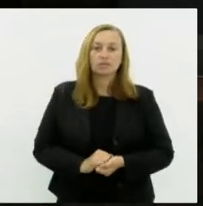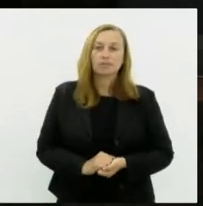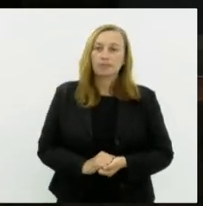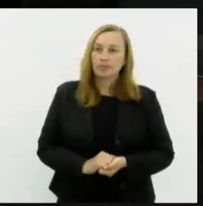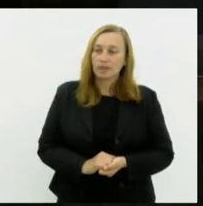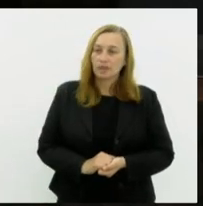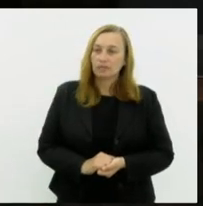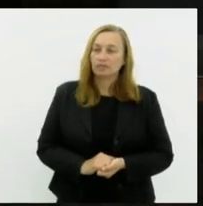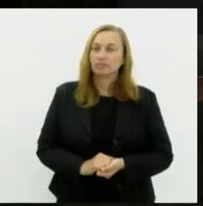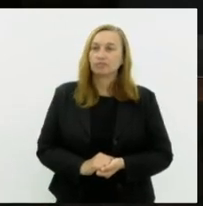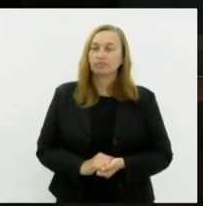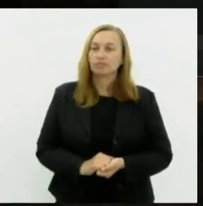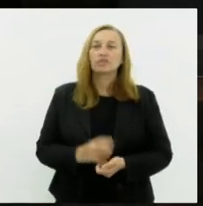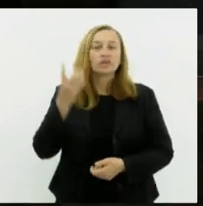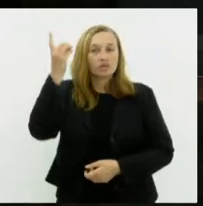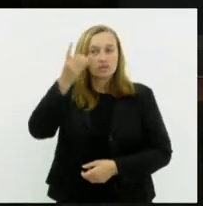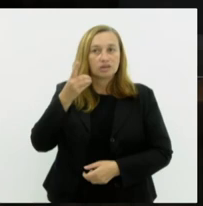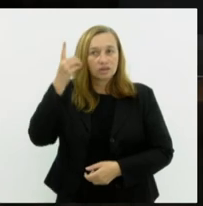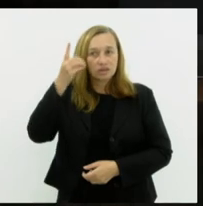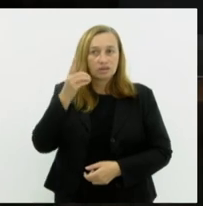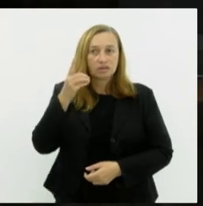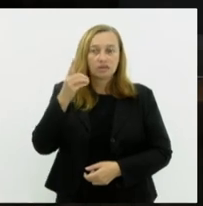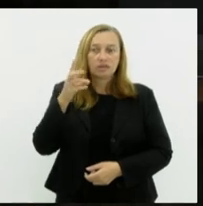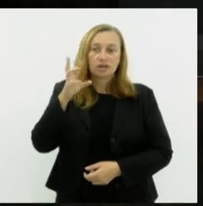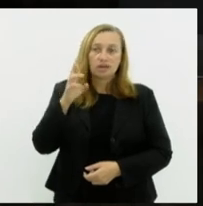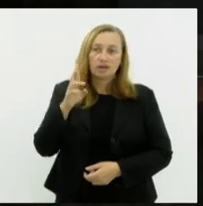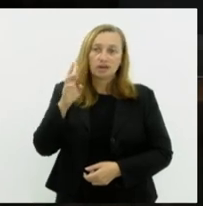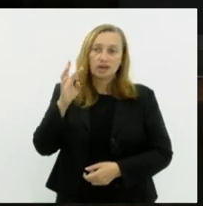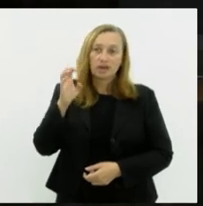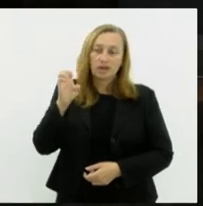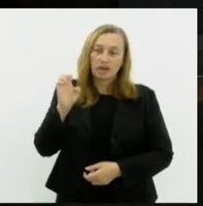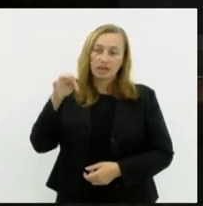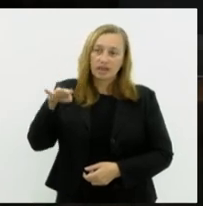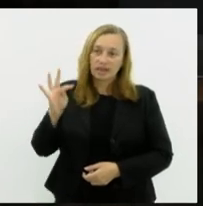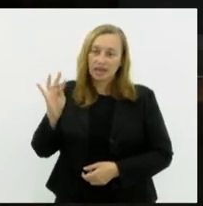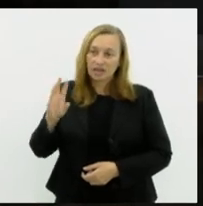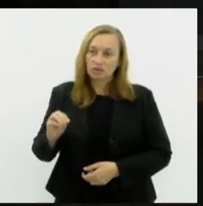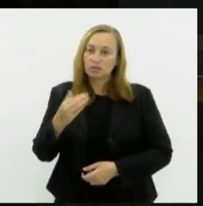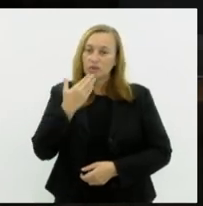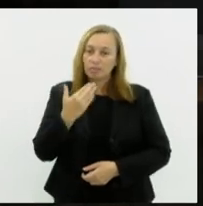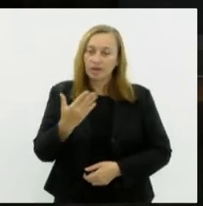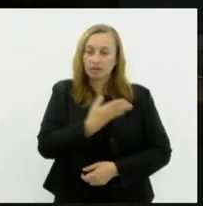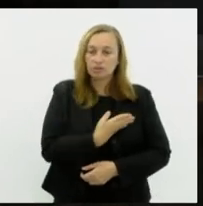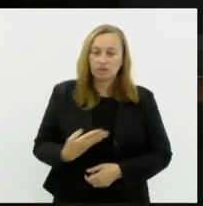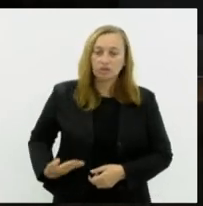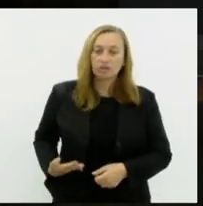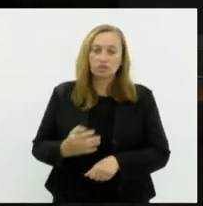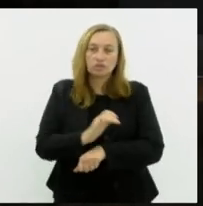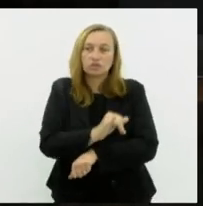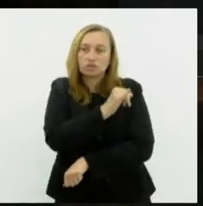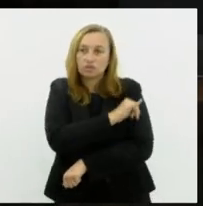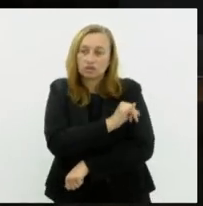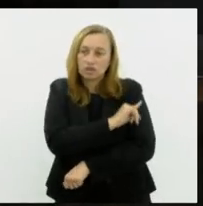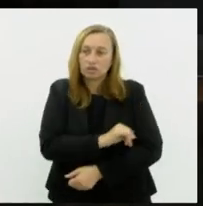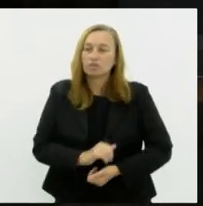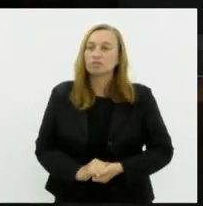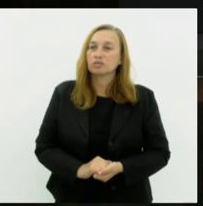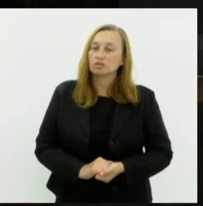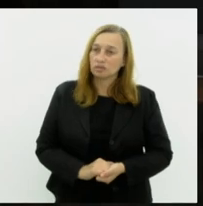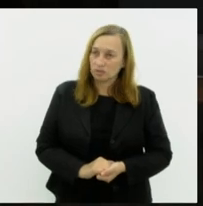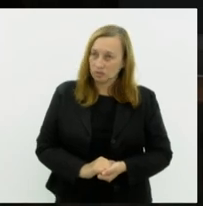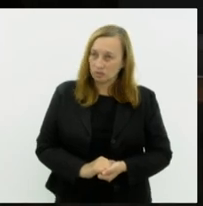2023, de autoria do deputado Renato Machado, que solicita ao governador do estado do Rio de